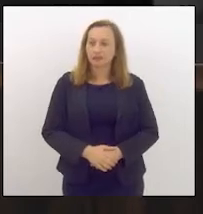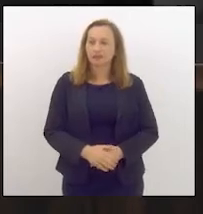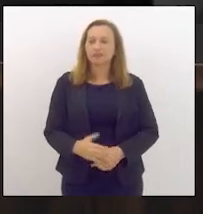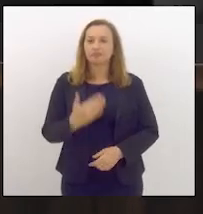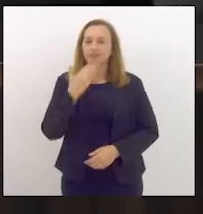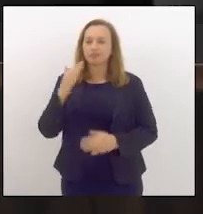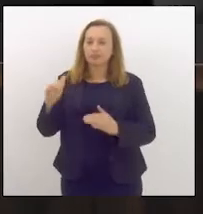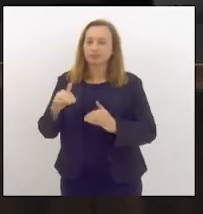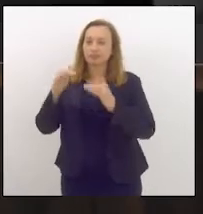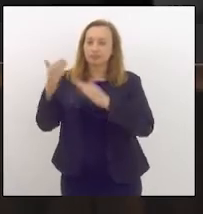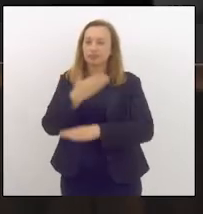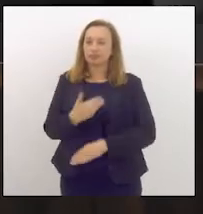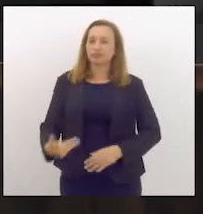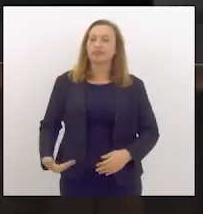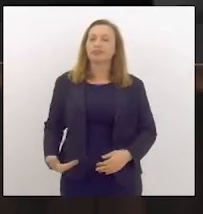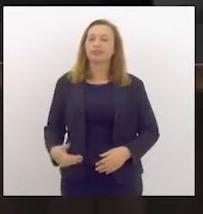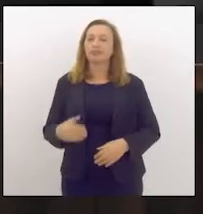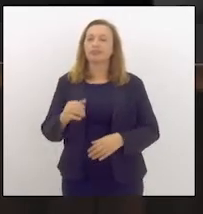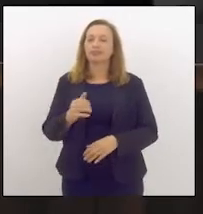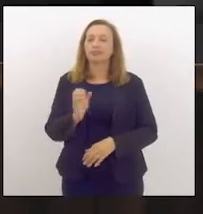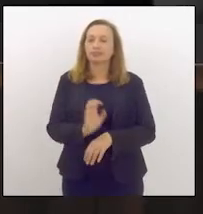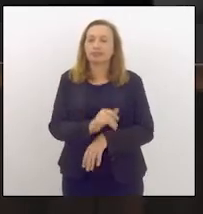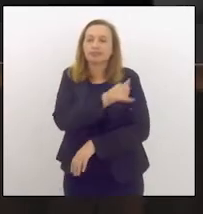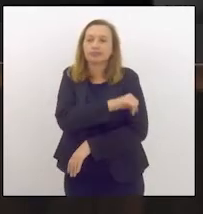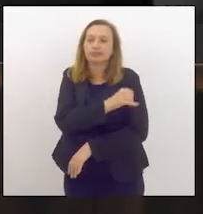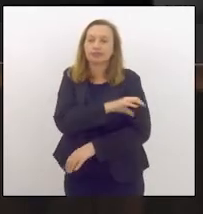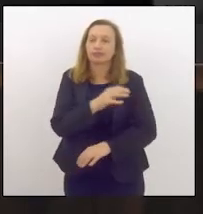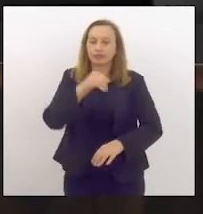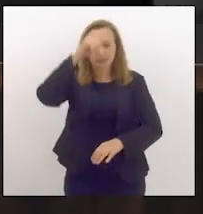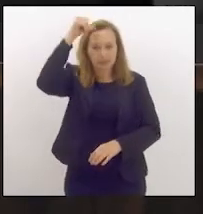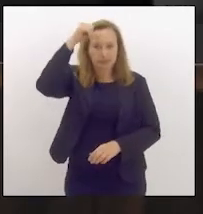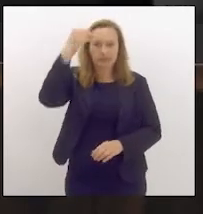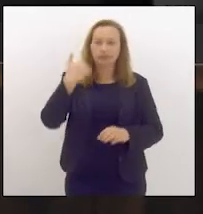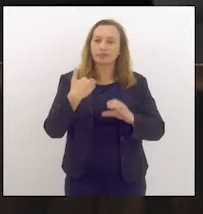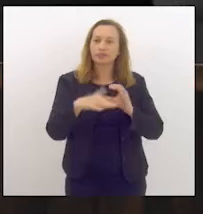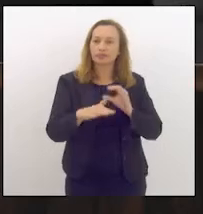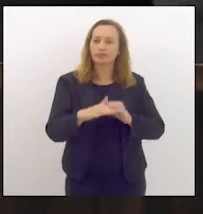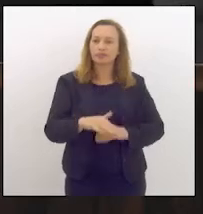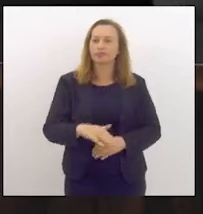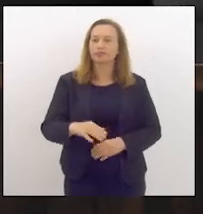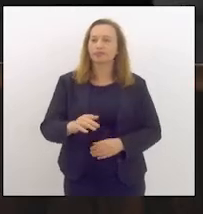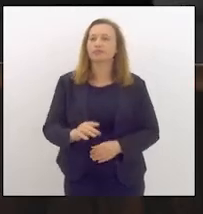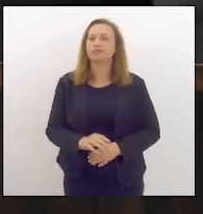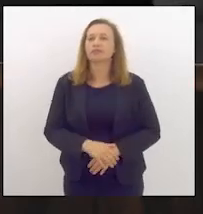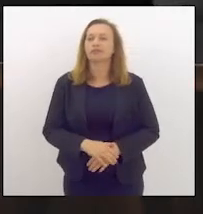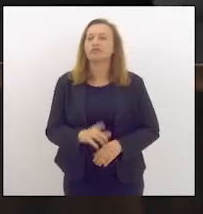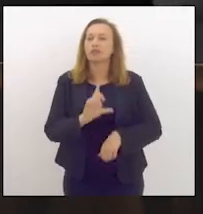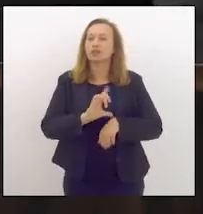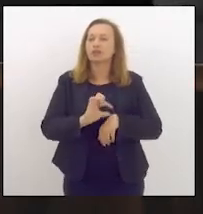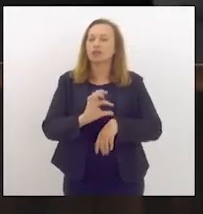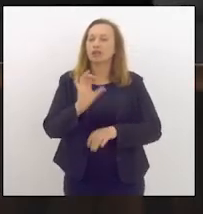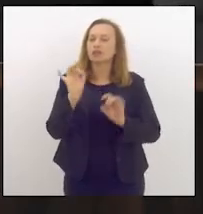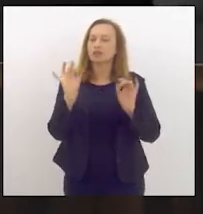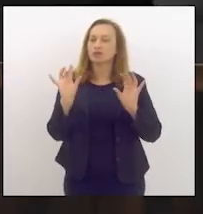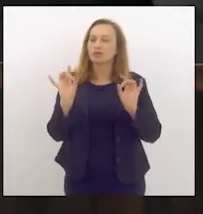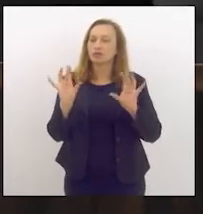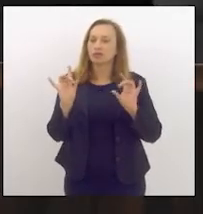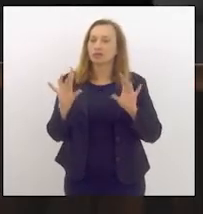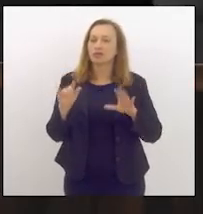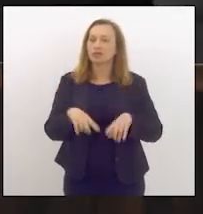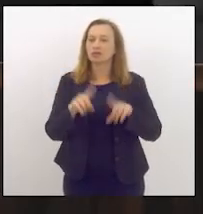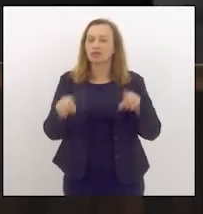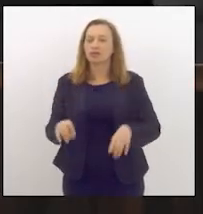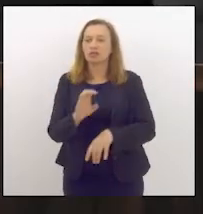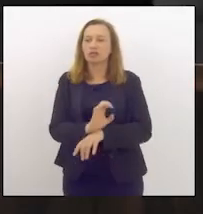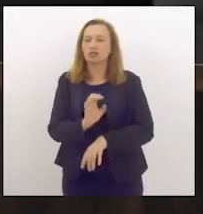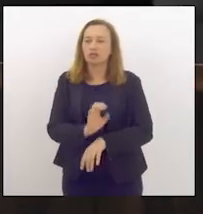governador do Estado do Rio de Janeiro Cláudio Castro envio de mensagem dispondo sobre a concessão de horário especial ao servidor